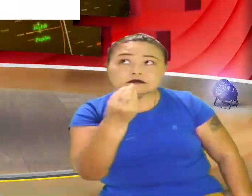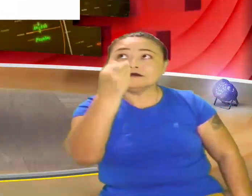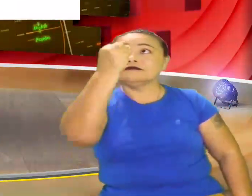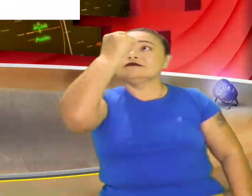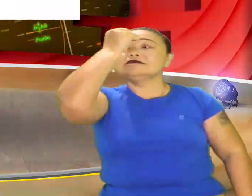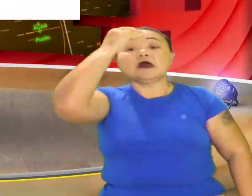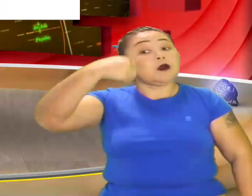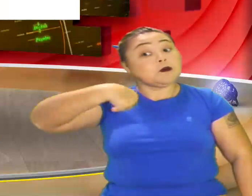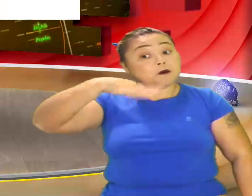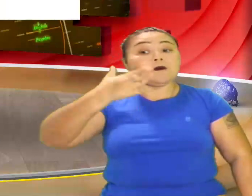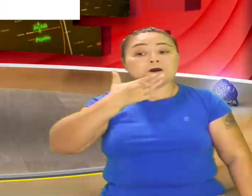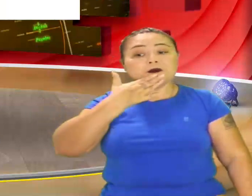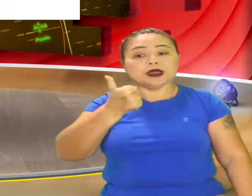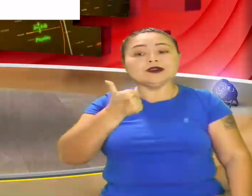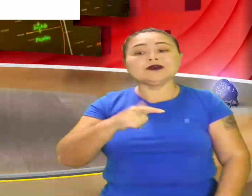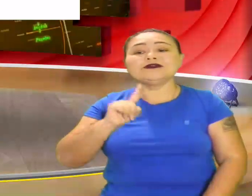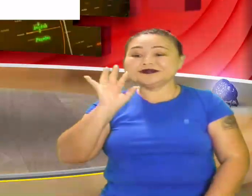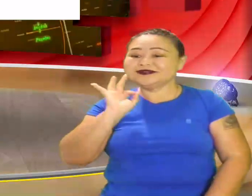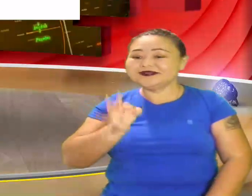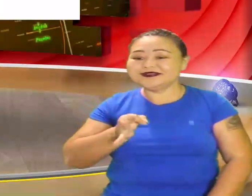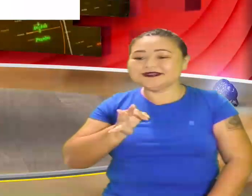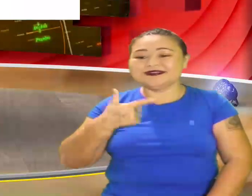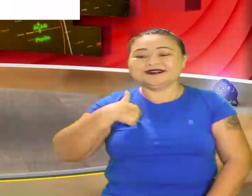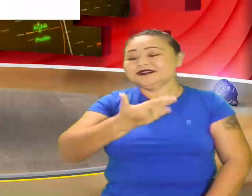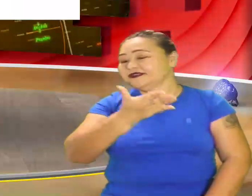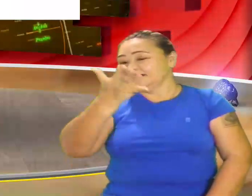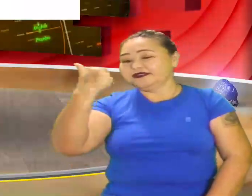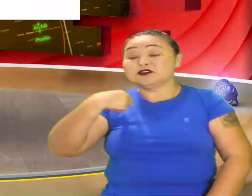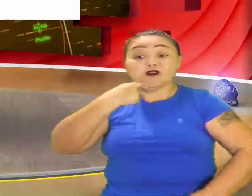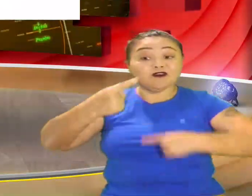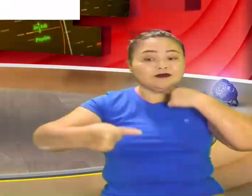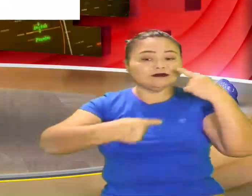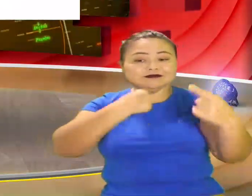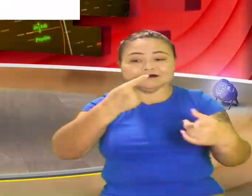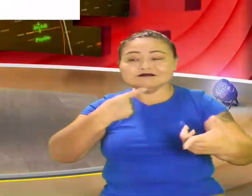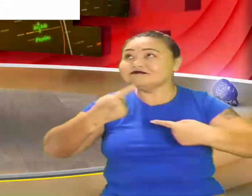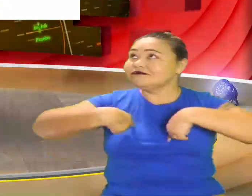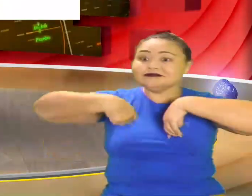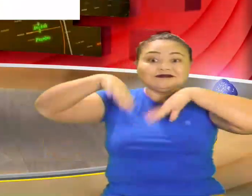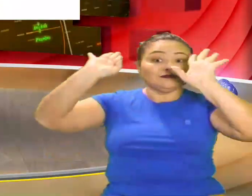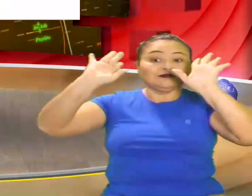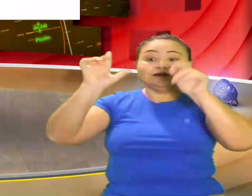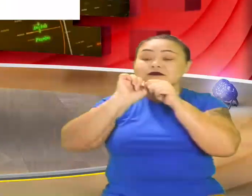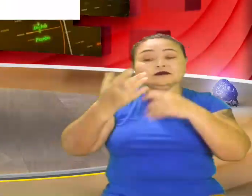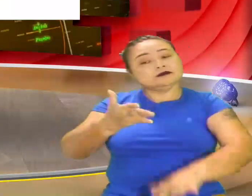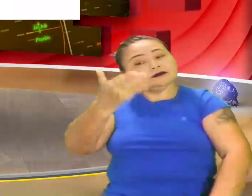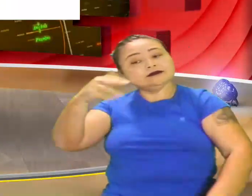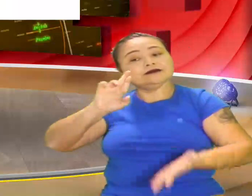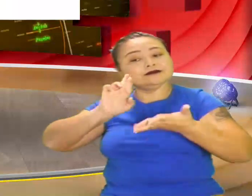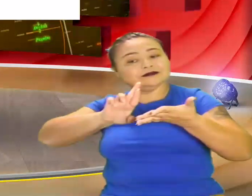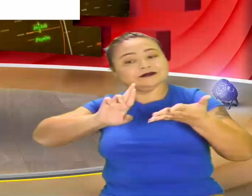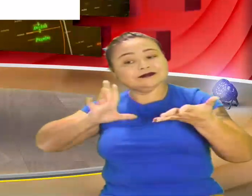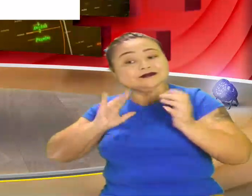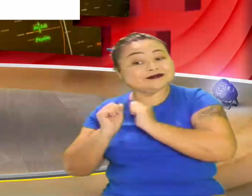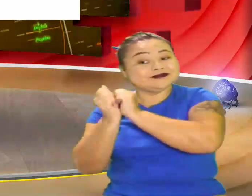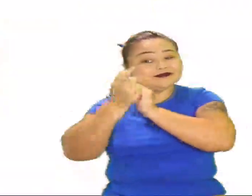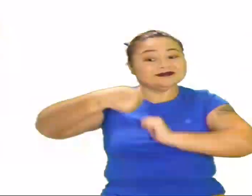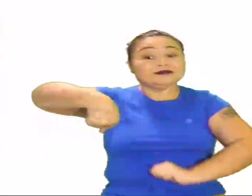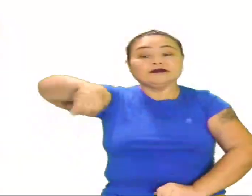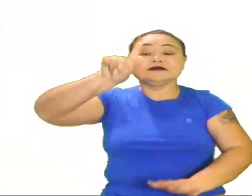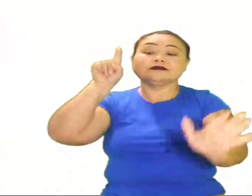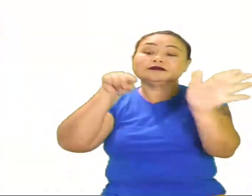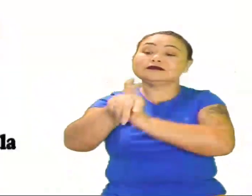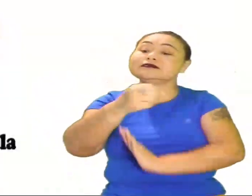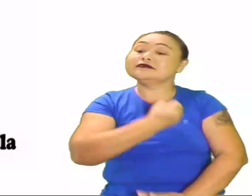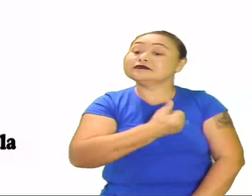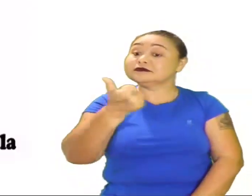mais sabido, melhor. Melhor, certo? Então vamos lá, tirar as dúvidas, jogar por alto e vamos resolver junto com vocês. Questão